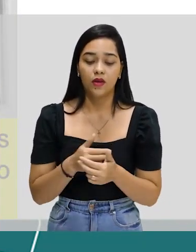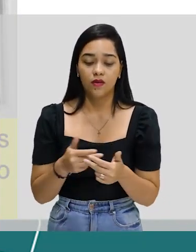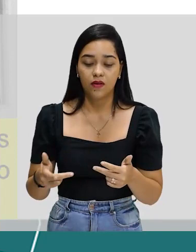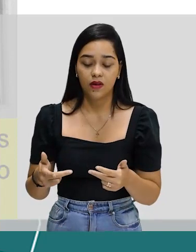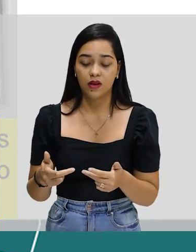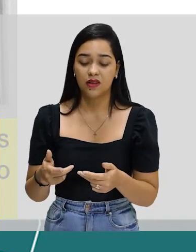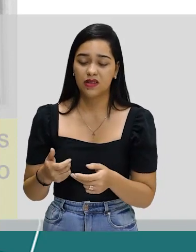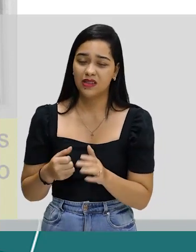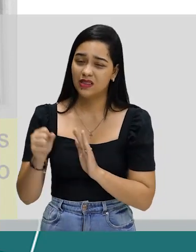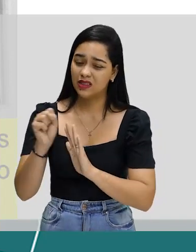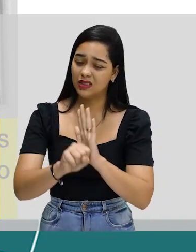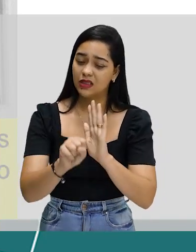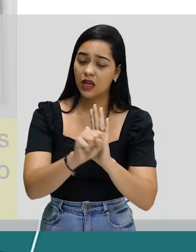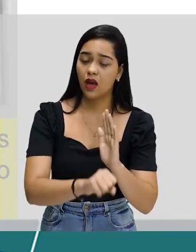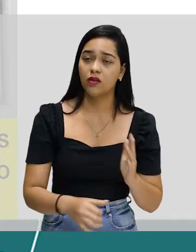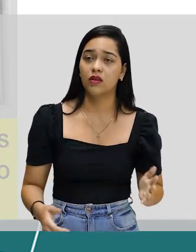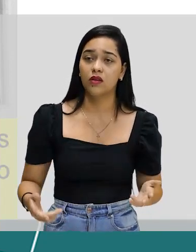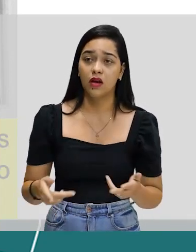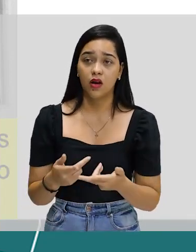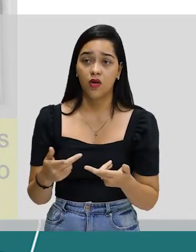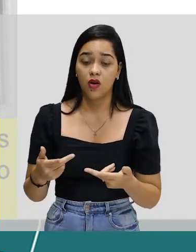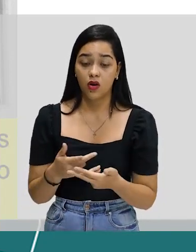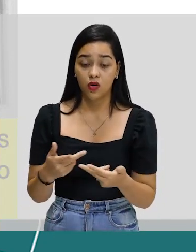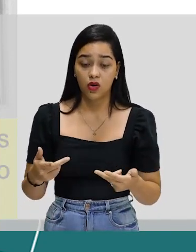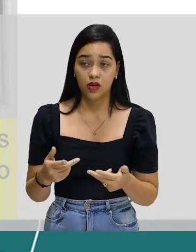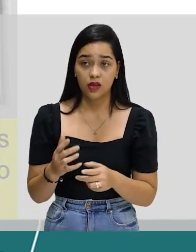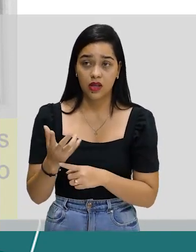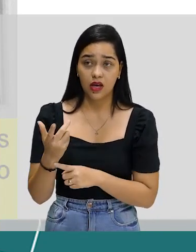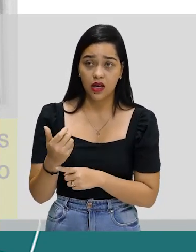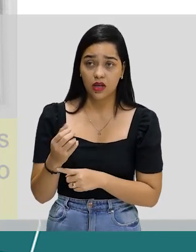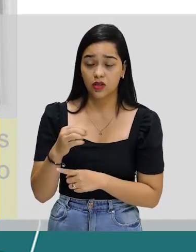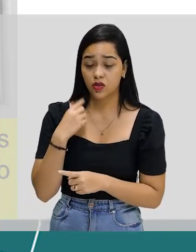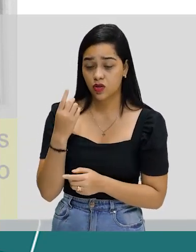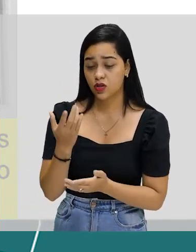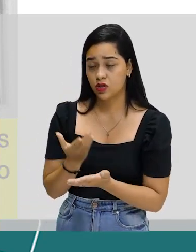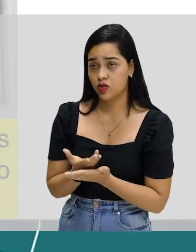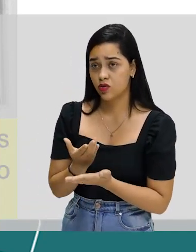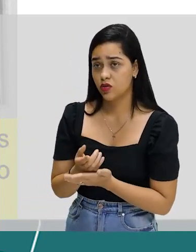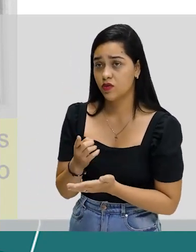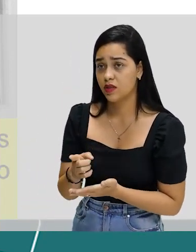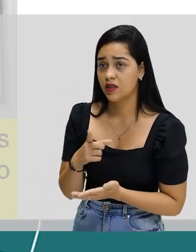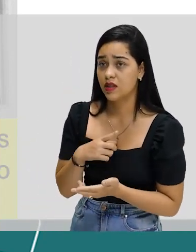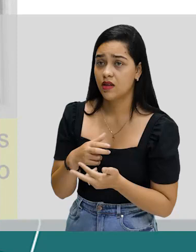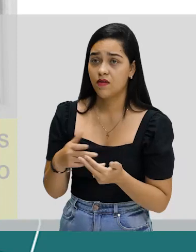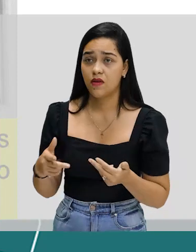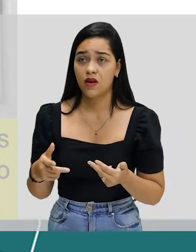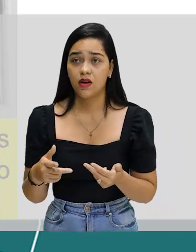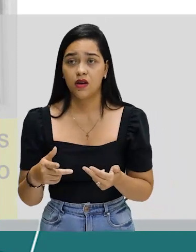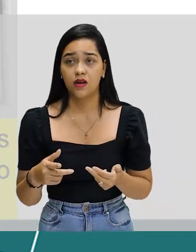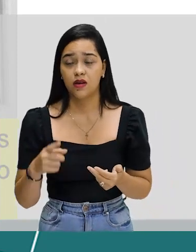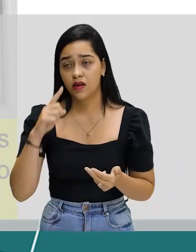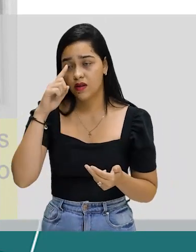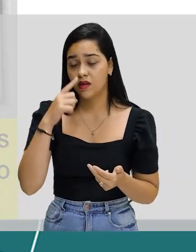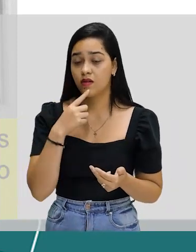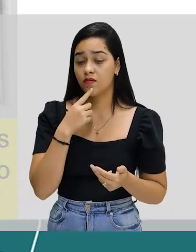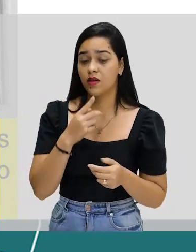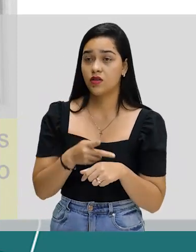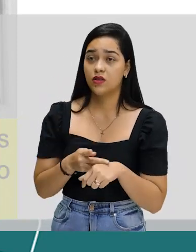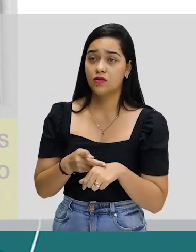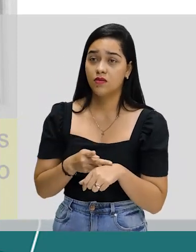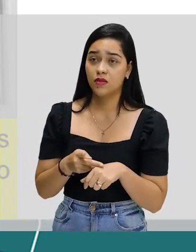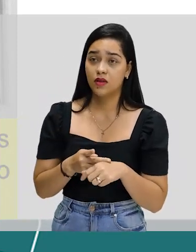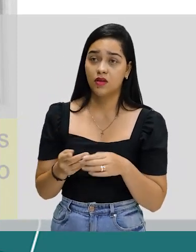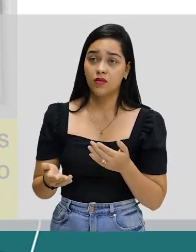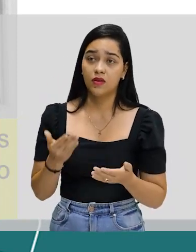durante séculos. Tanto é que na arte ocidental, que é o que a gente estuda, você tem pontualmente figuras pretas, né, como